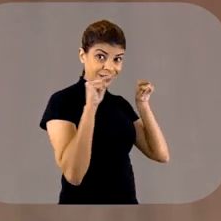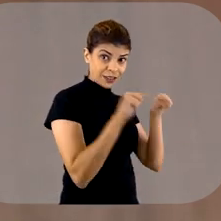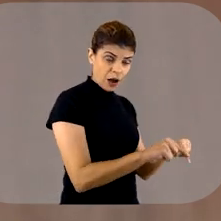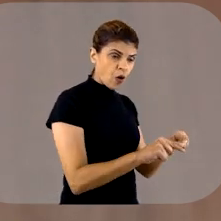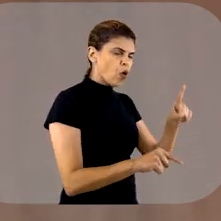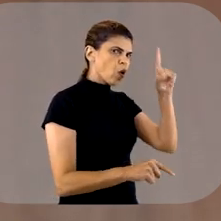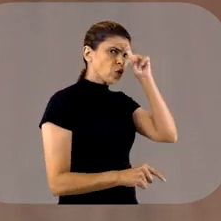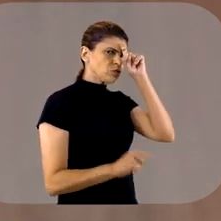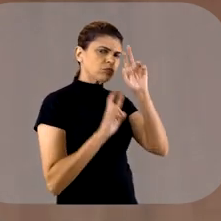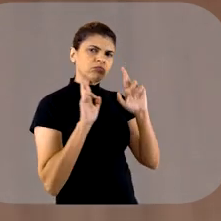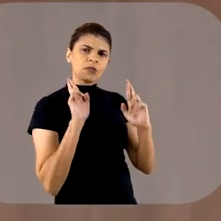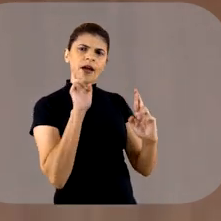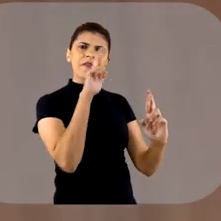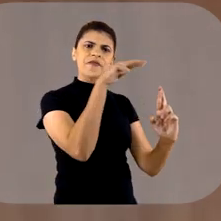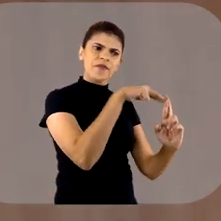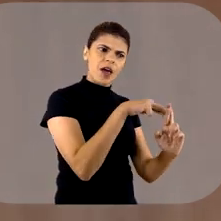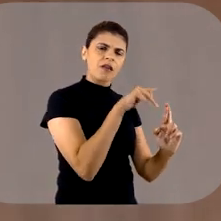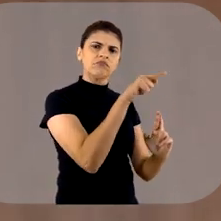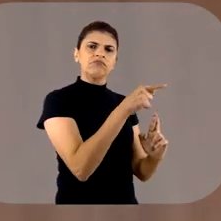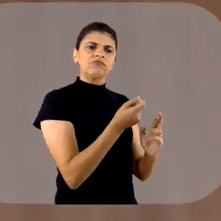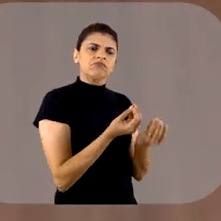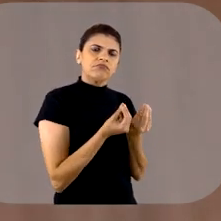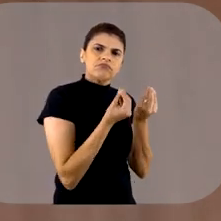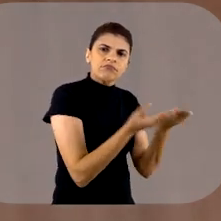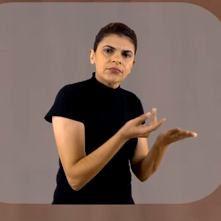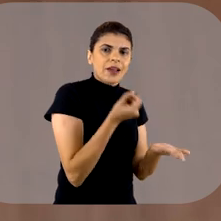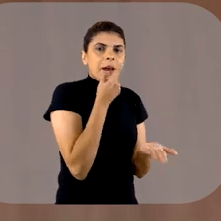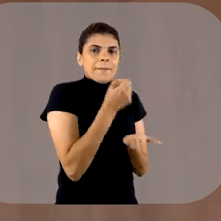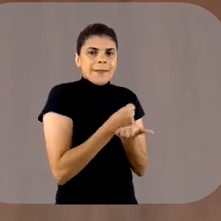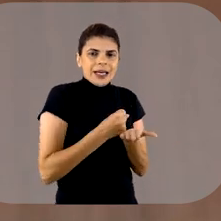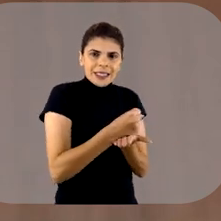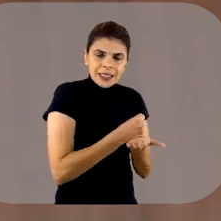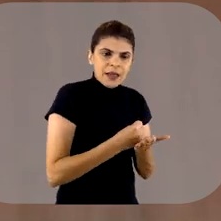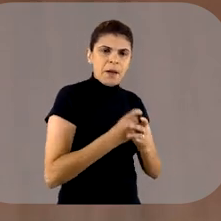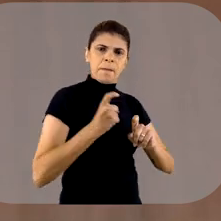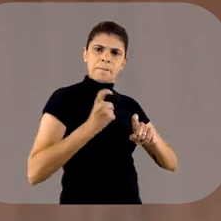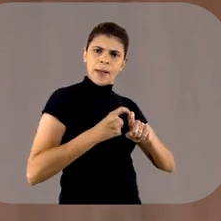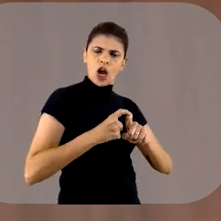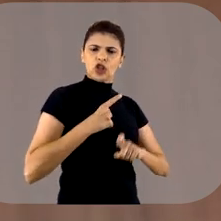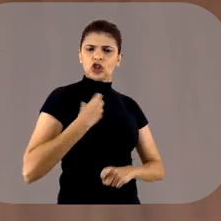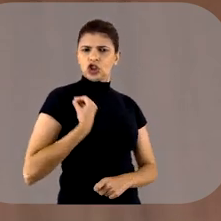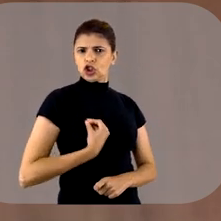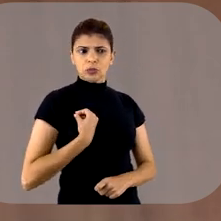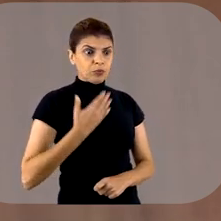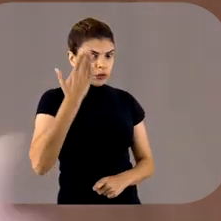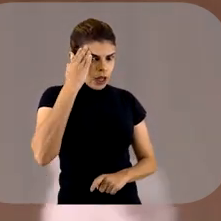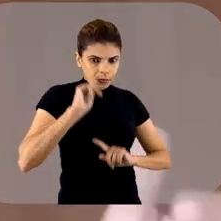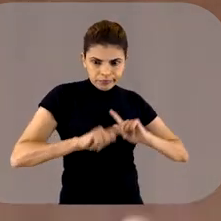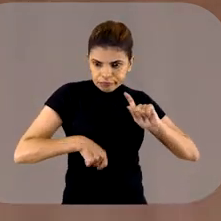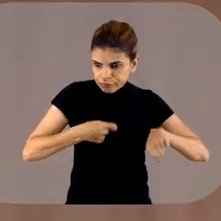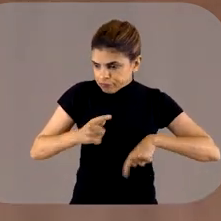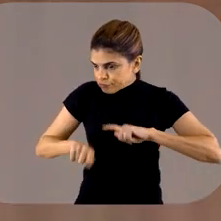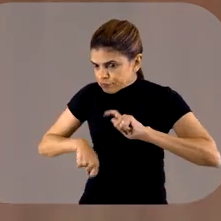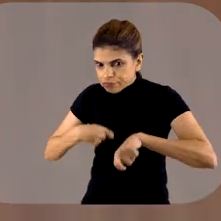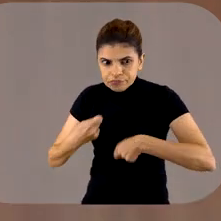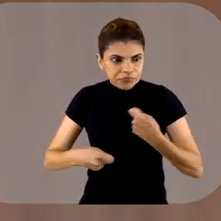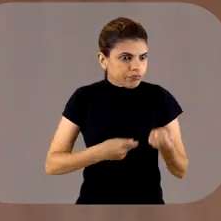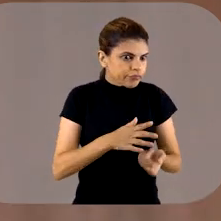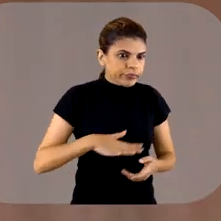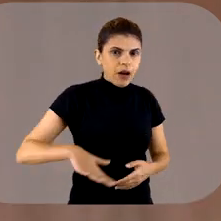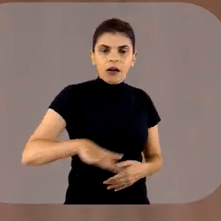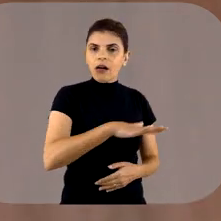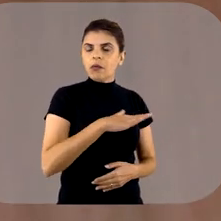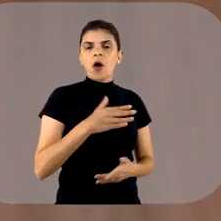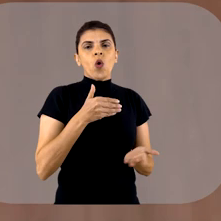hospital tornou-se uma instituição medicalizada que não era né os médicos que tinham presença ali mas não dominava e configurava o mundo